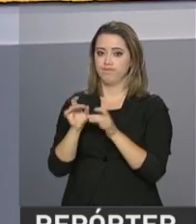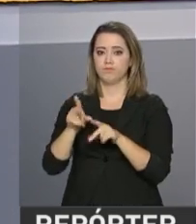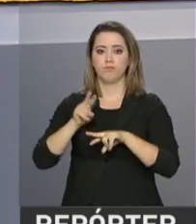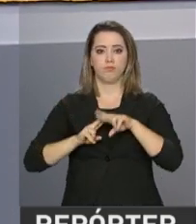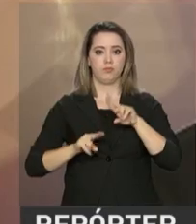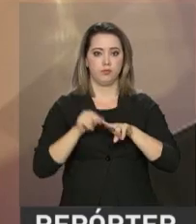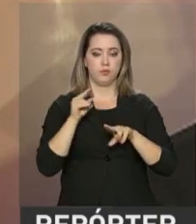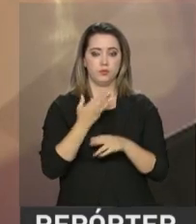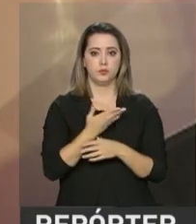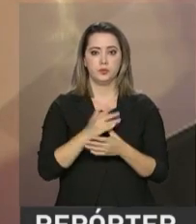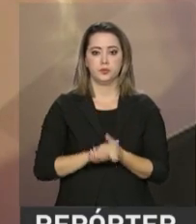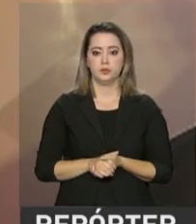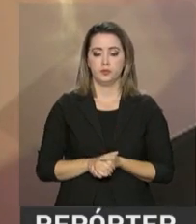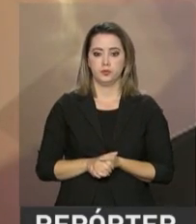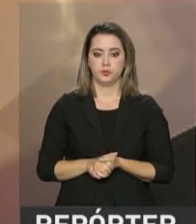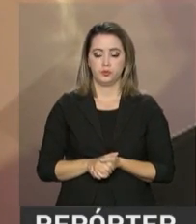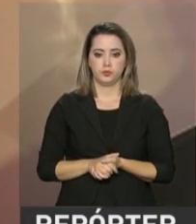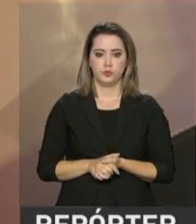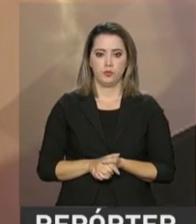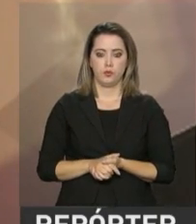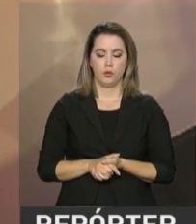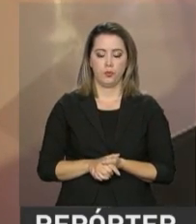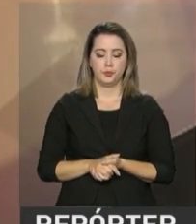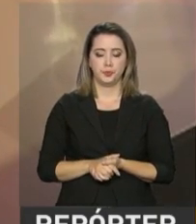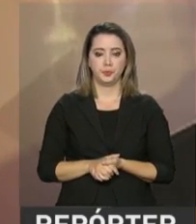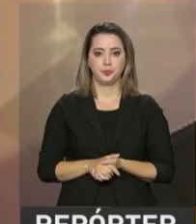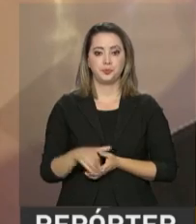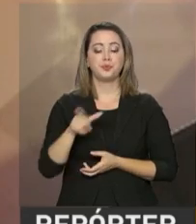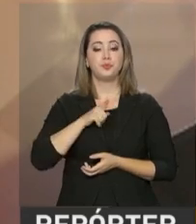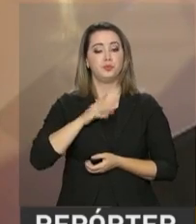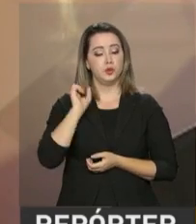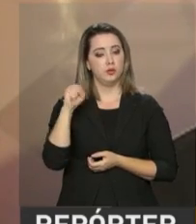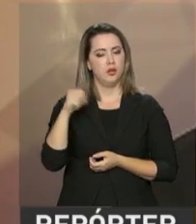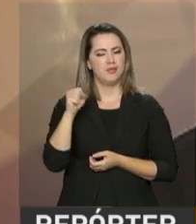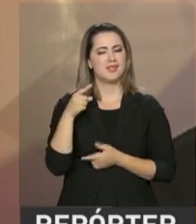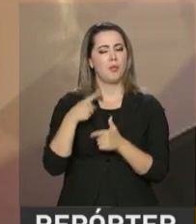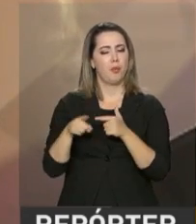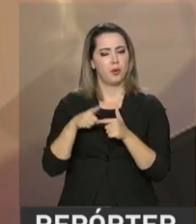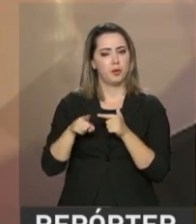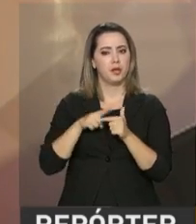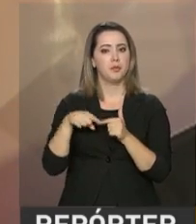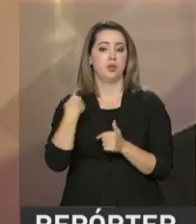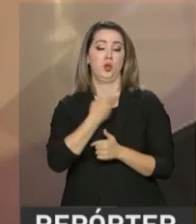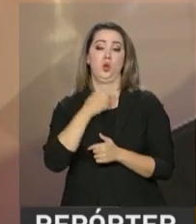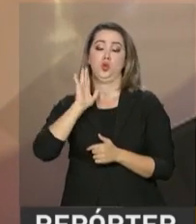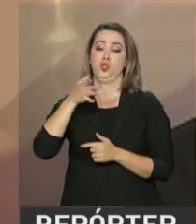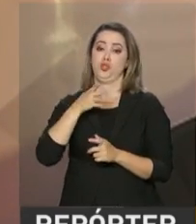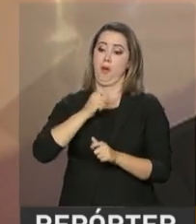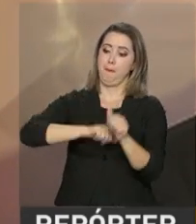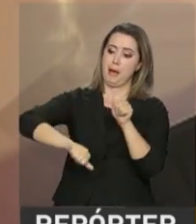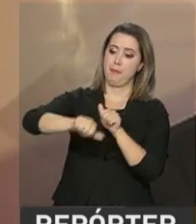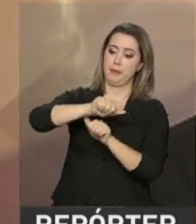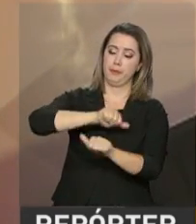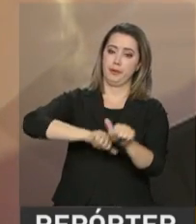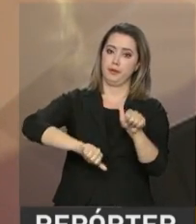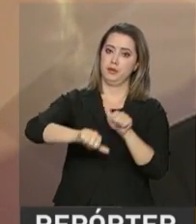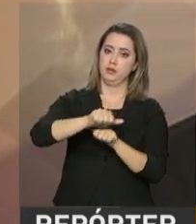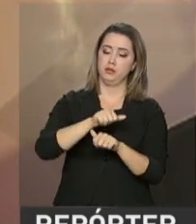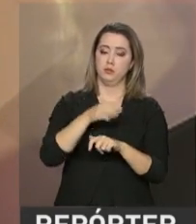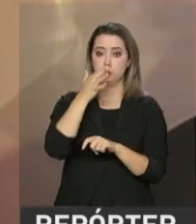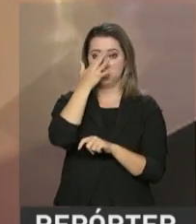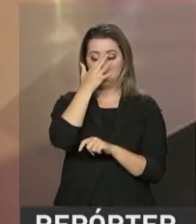junho. Houve sim esse problema. Nós também já fizemos as mudanças aqui, o Ministério da Agricultura já